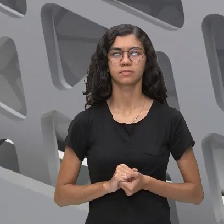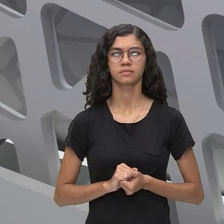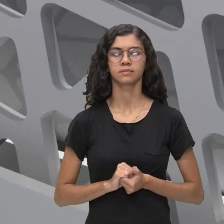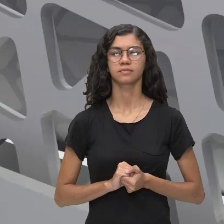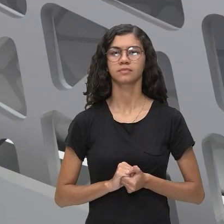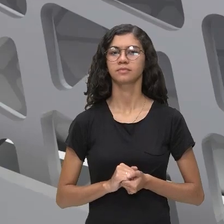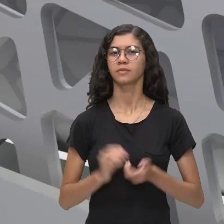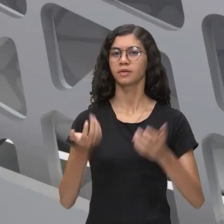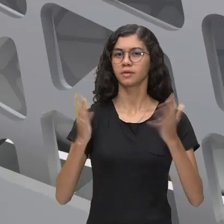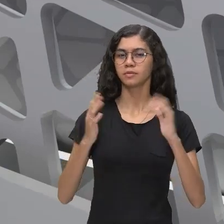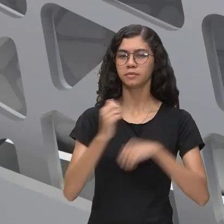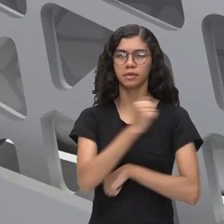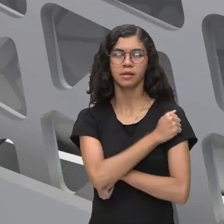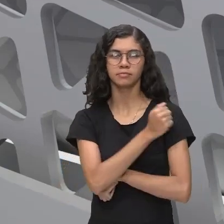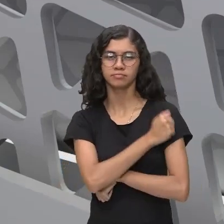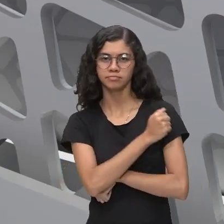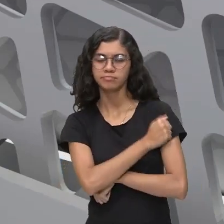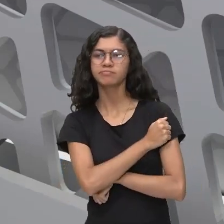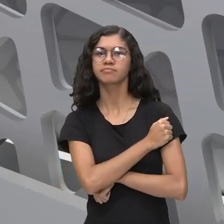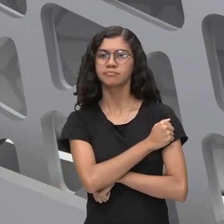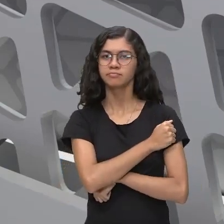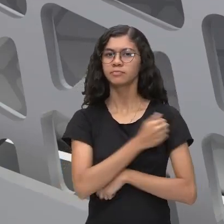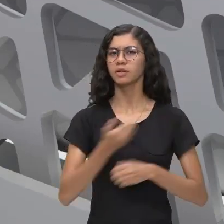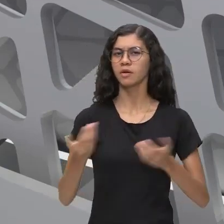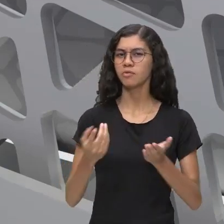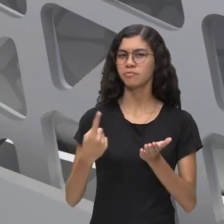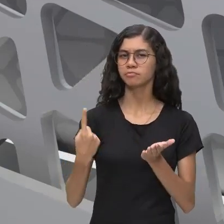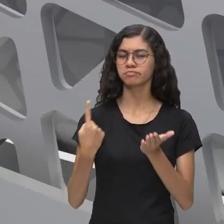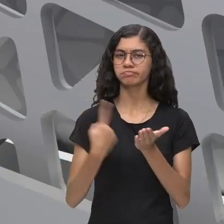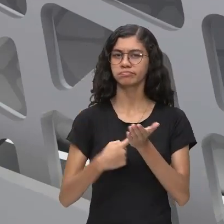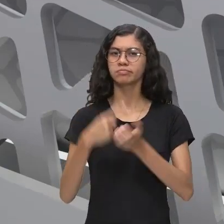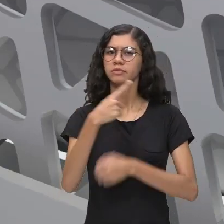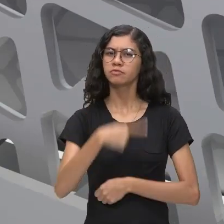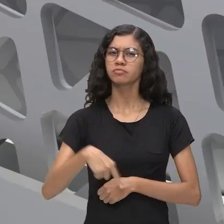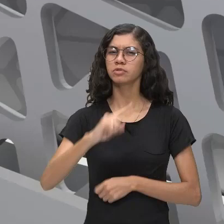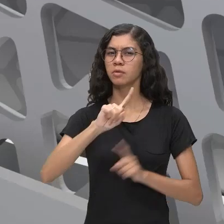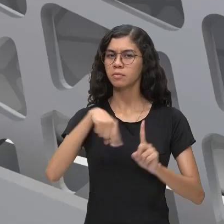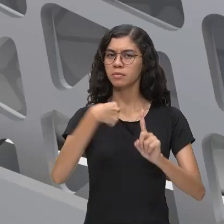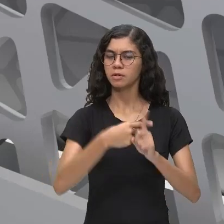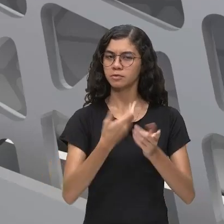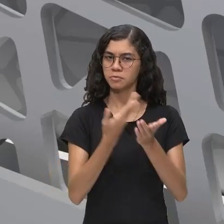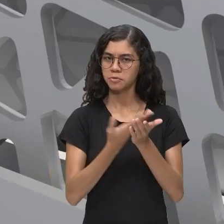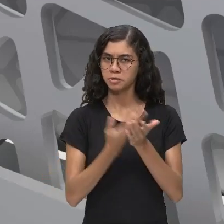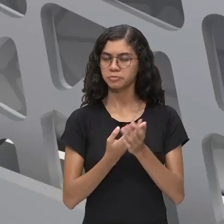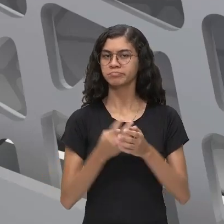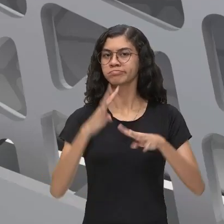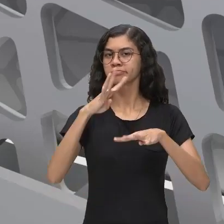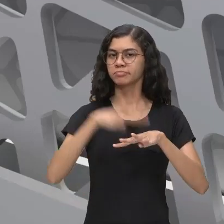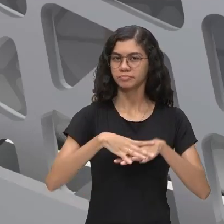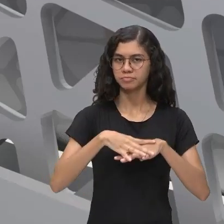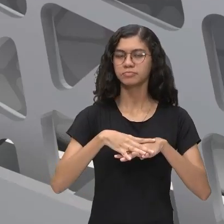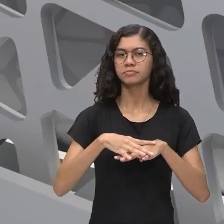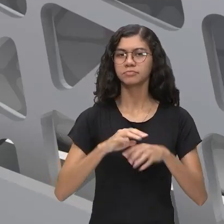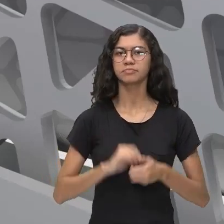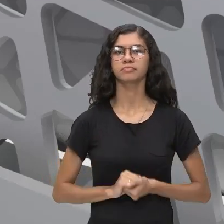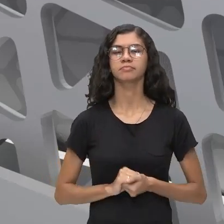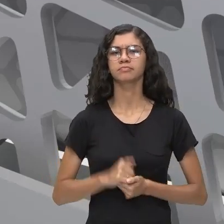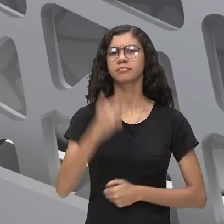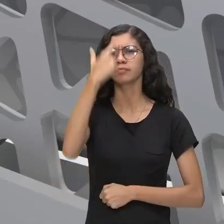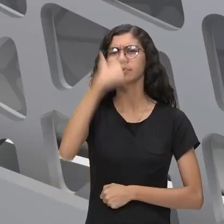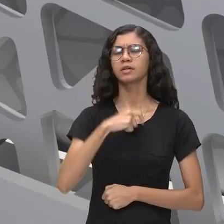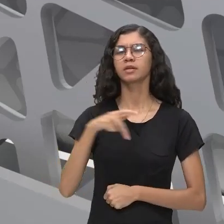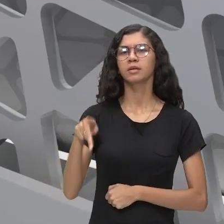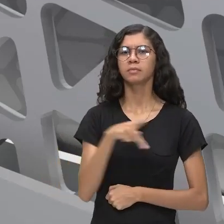Olá, meus queridos alunos e alunas. Quero te convidar para mais uma aula de matemática. Comigo,